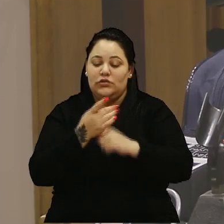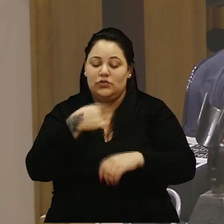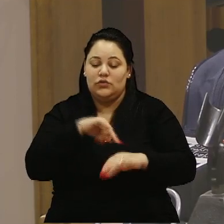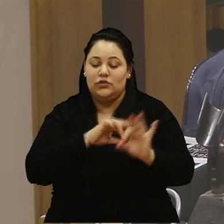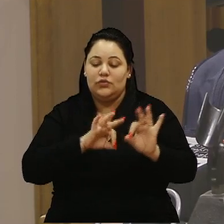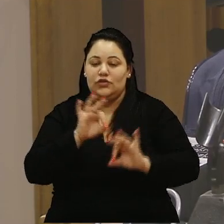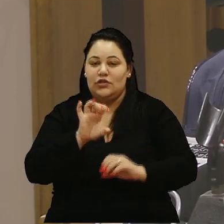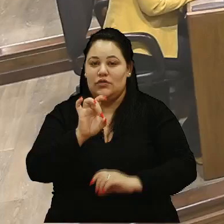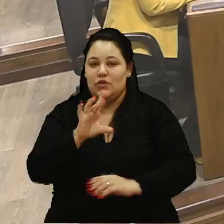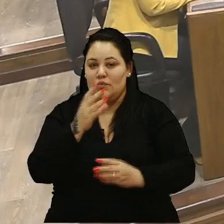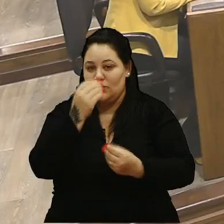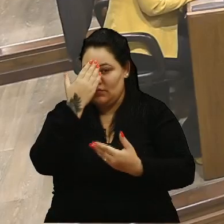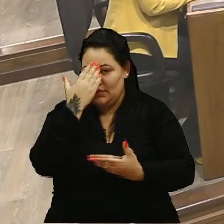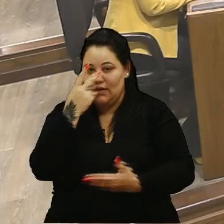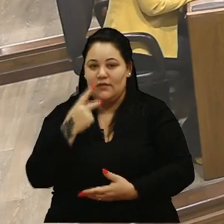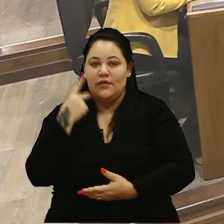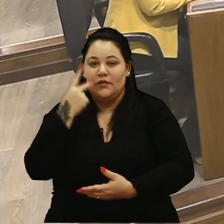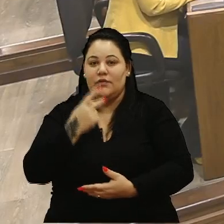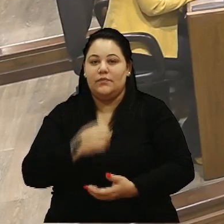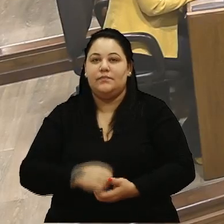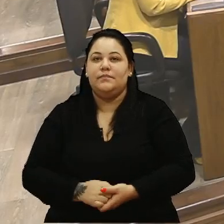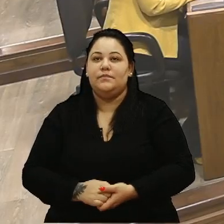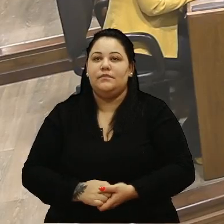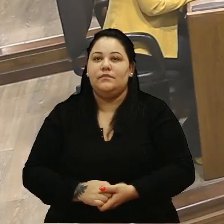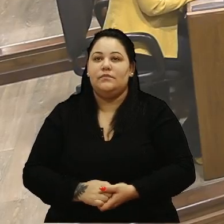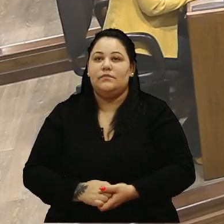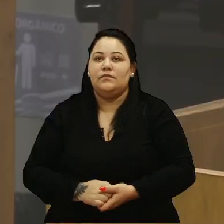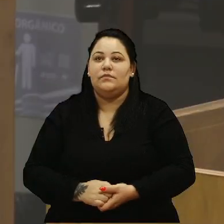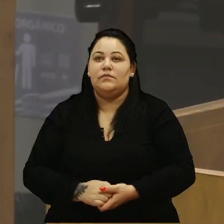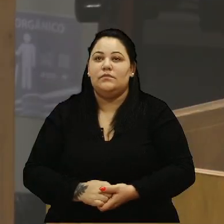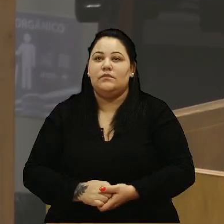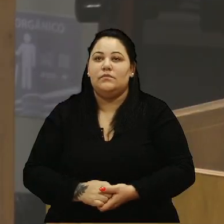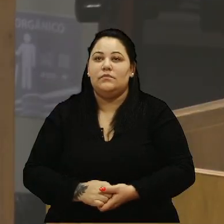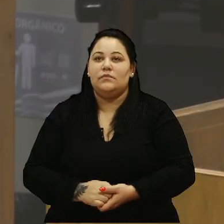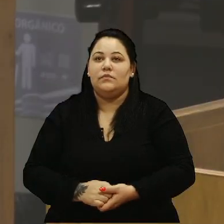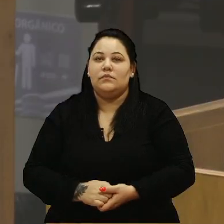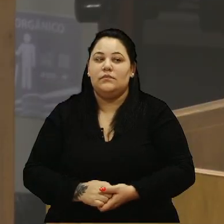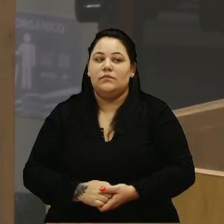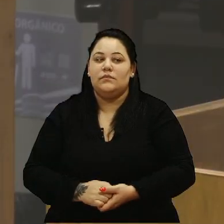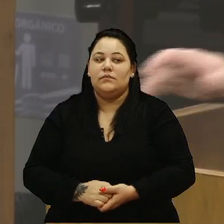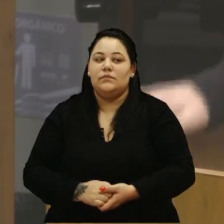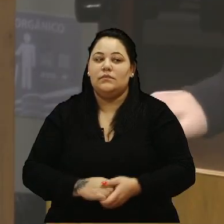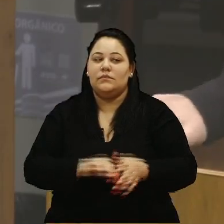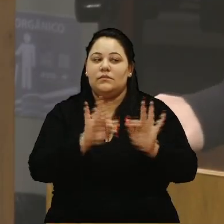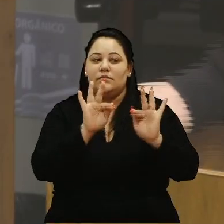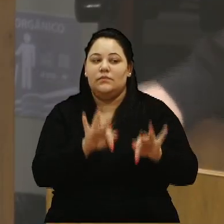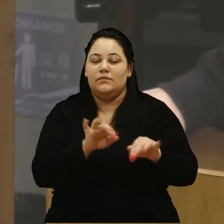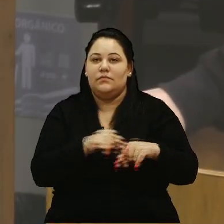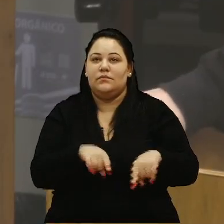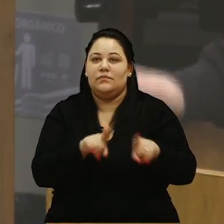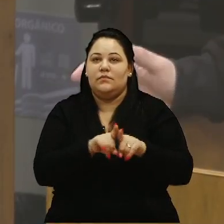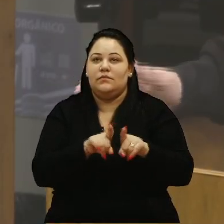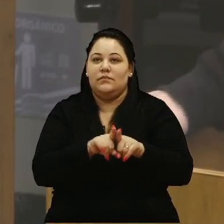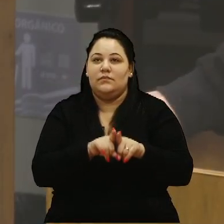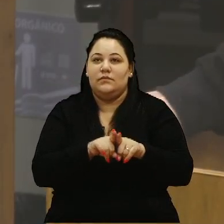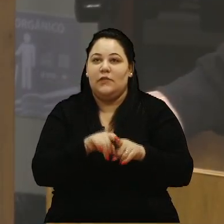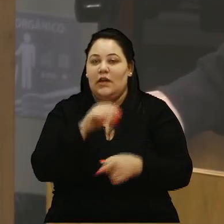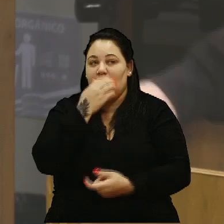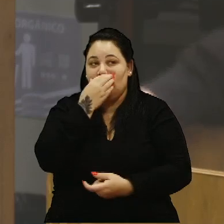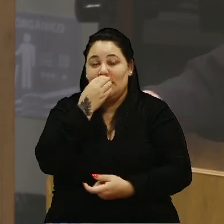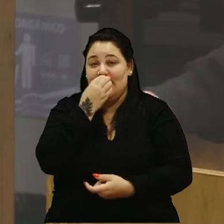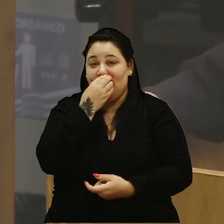Muito obrigado, vereador. Obrigado pela gentileza. Então, para concluir, todos que nos acompanham, eu estarei de licença a partir de amanhã do meu